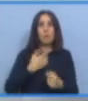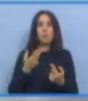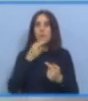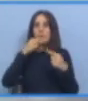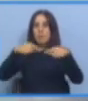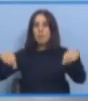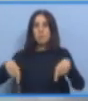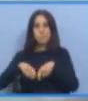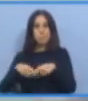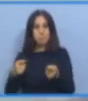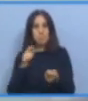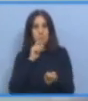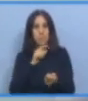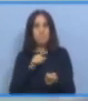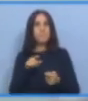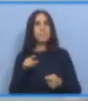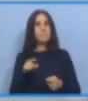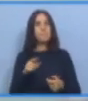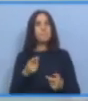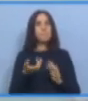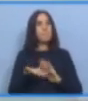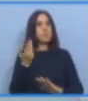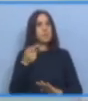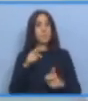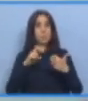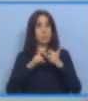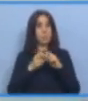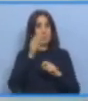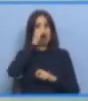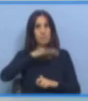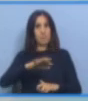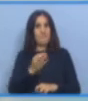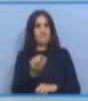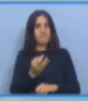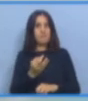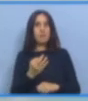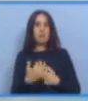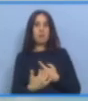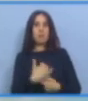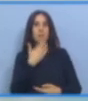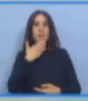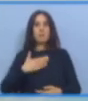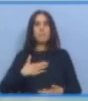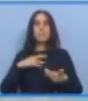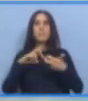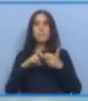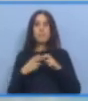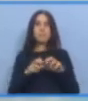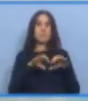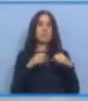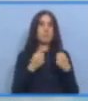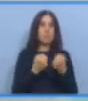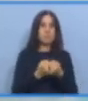de terra e é muito mais, é um problema ambiental que degenerem problemas